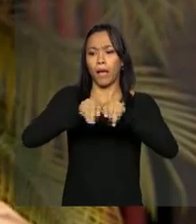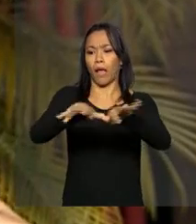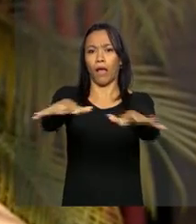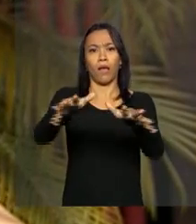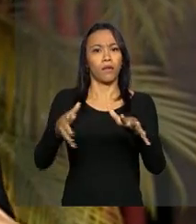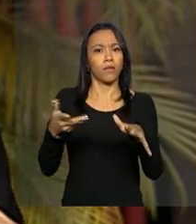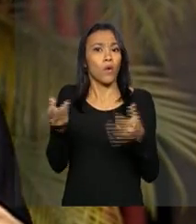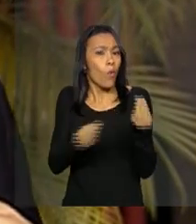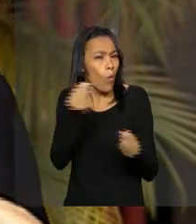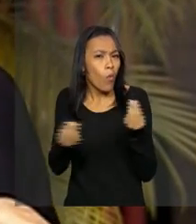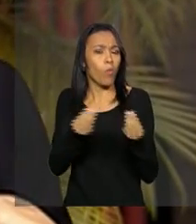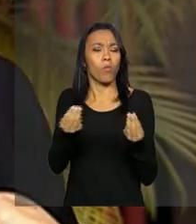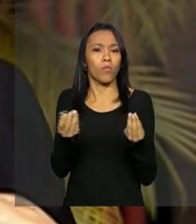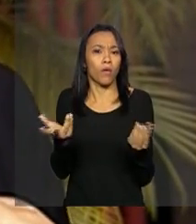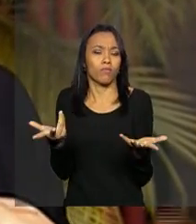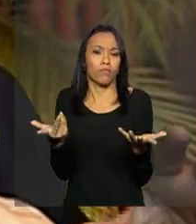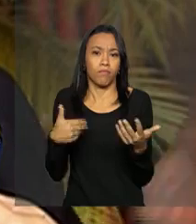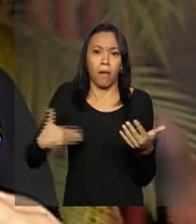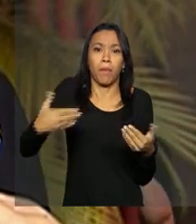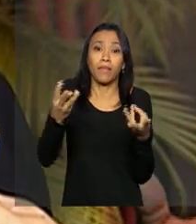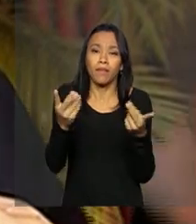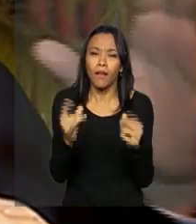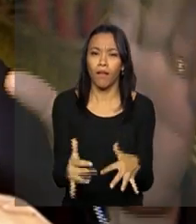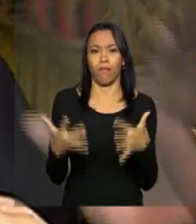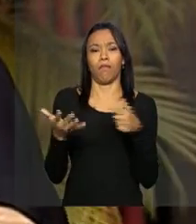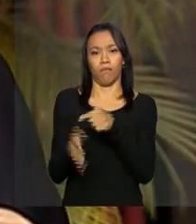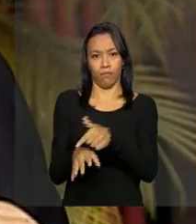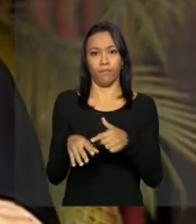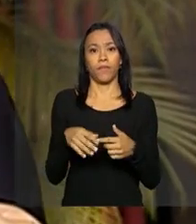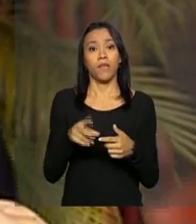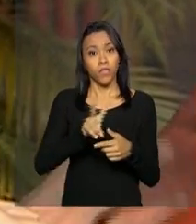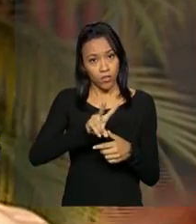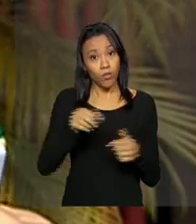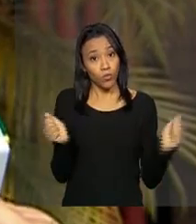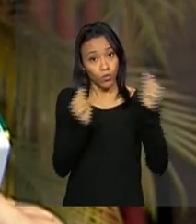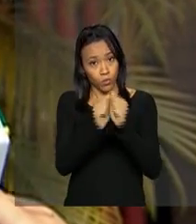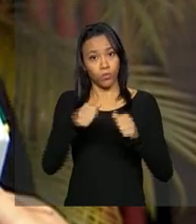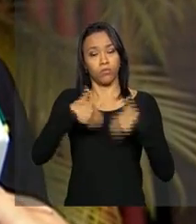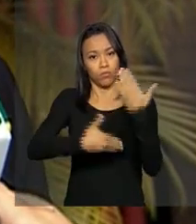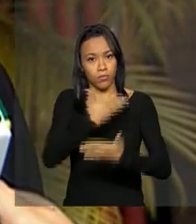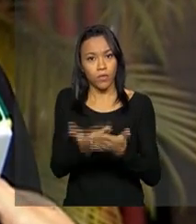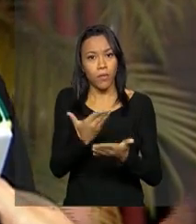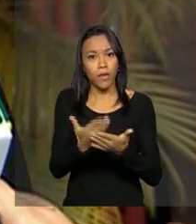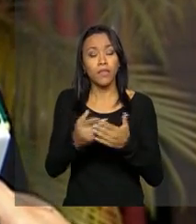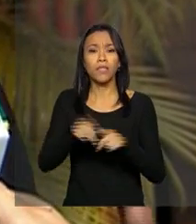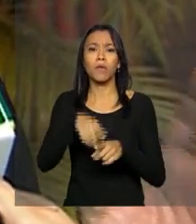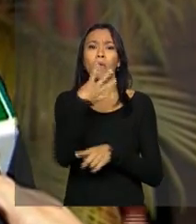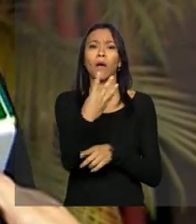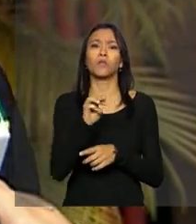intensidade dessa transmissão então nós estamos trabalhando com enaid e também recursos da ordem